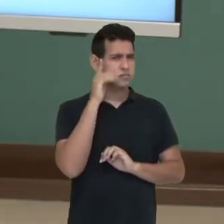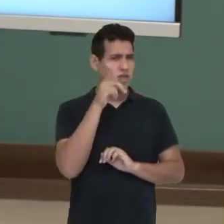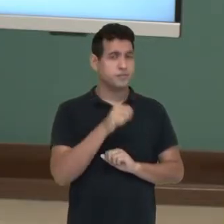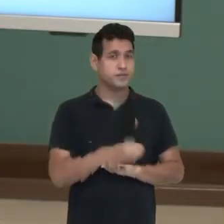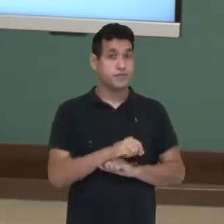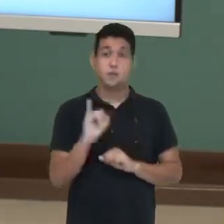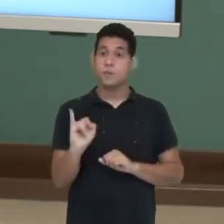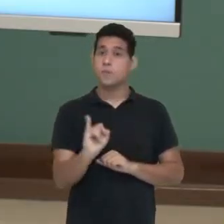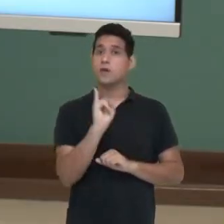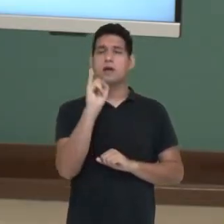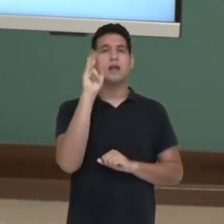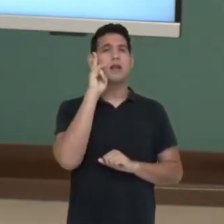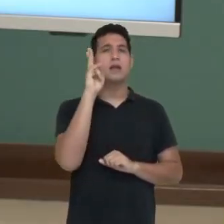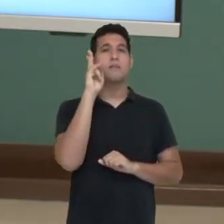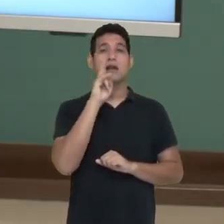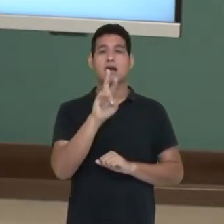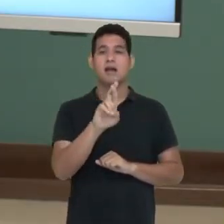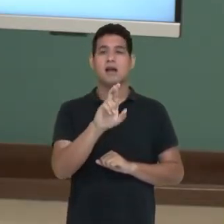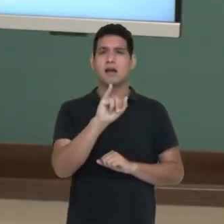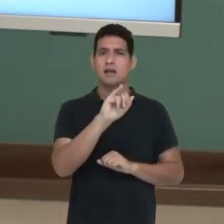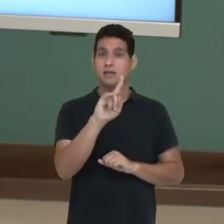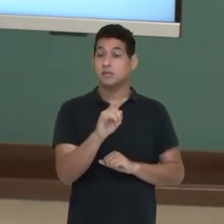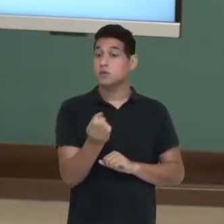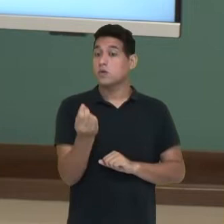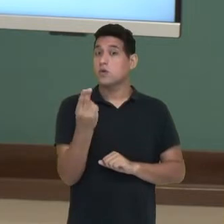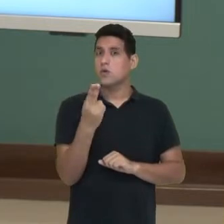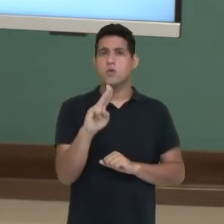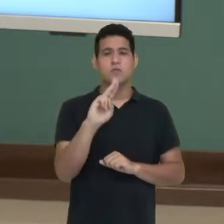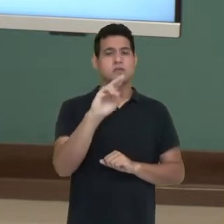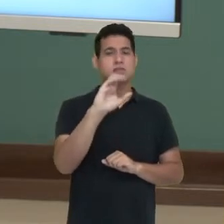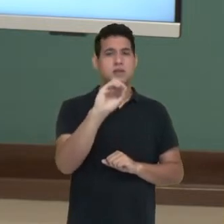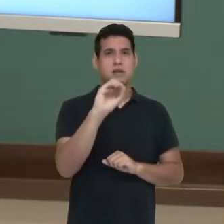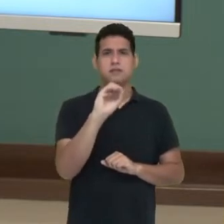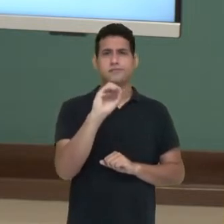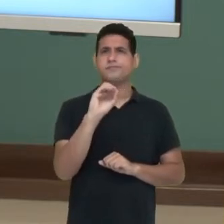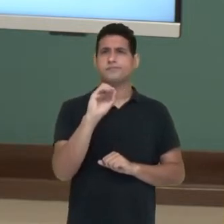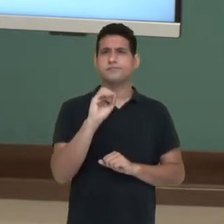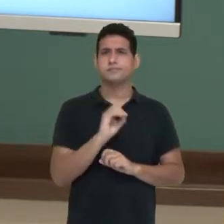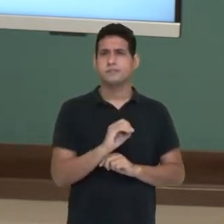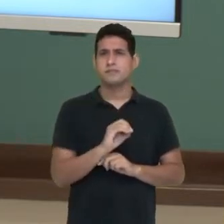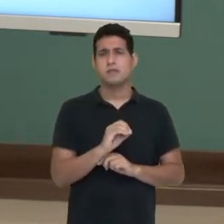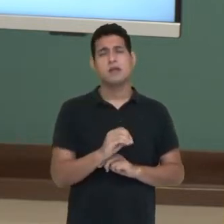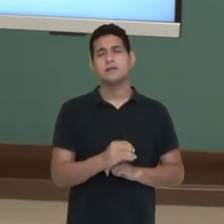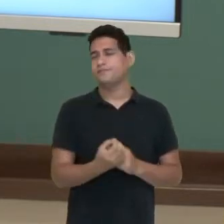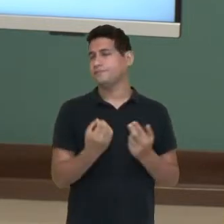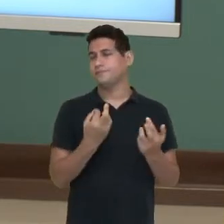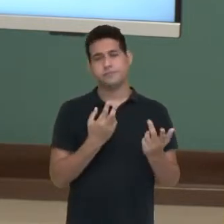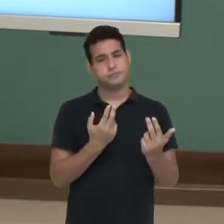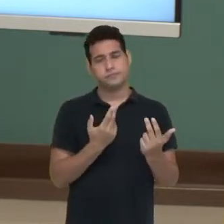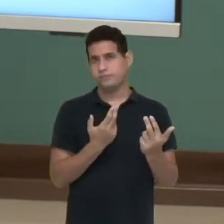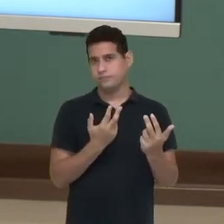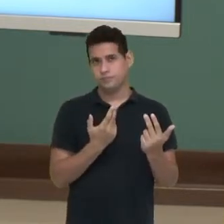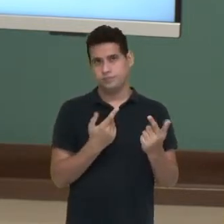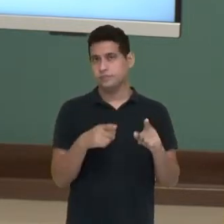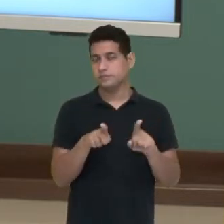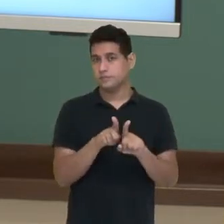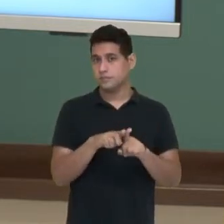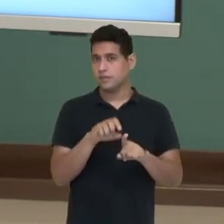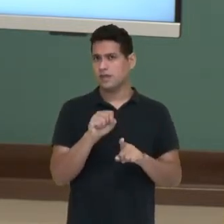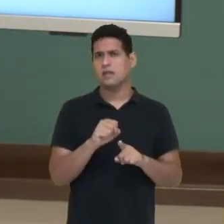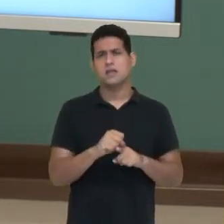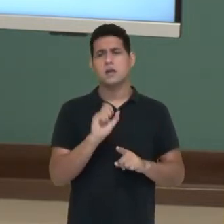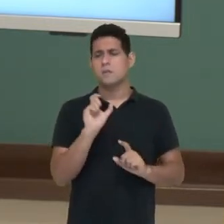só lembrando, raiz ou zero de função. A mesma coisa, tá bom?